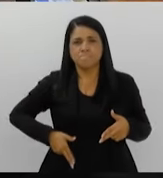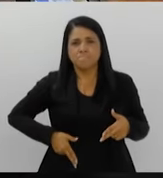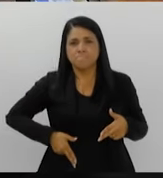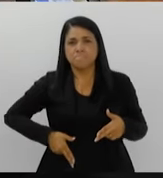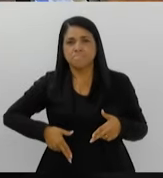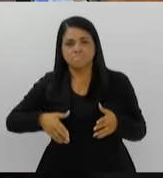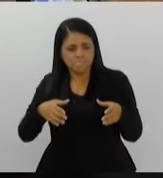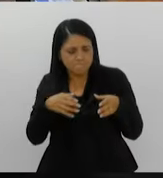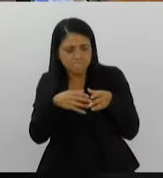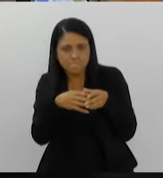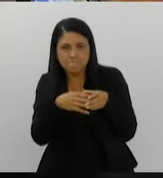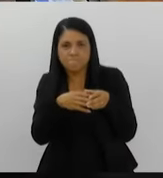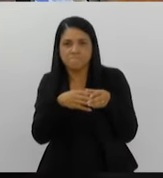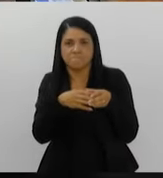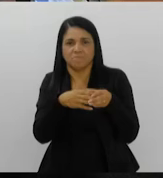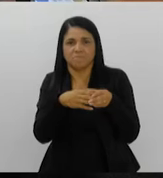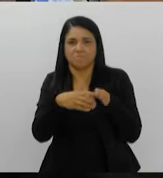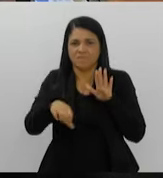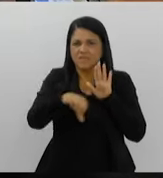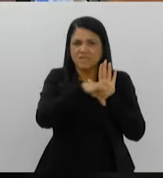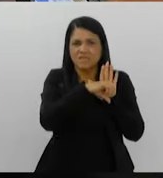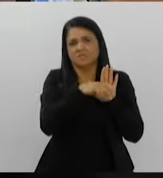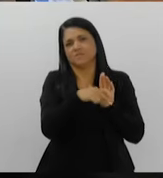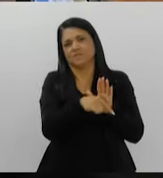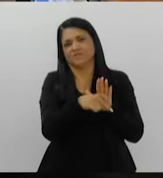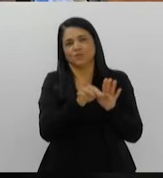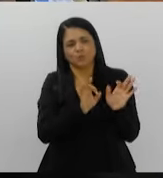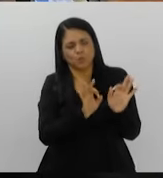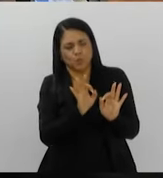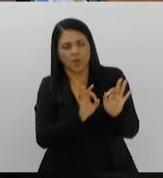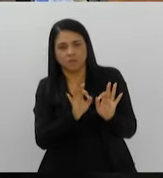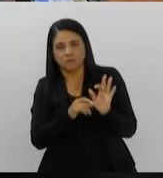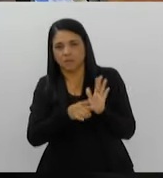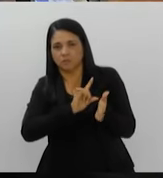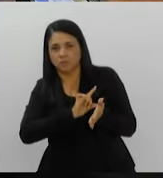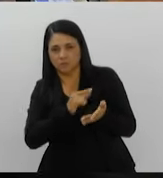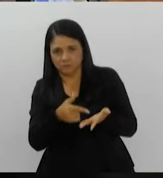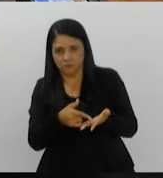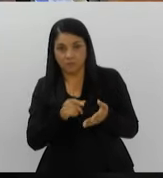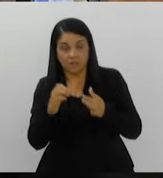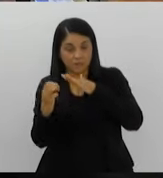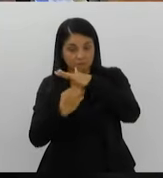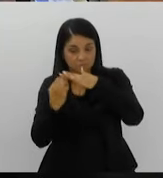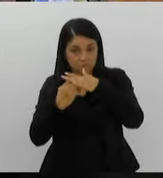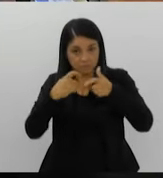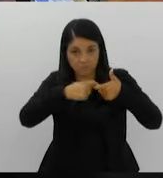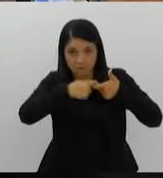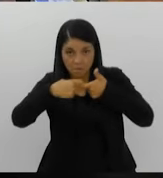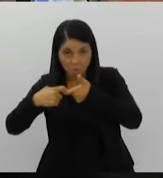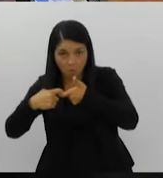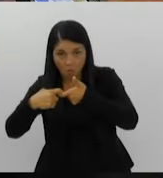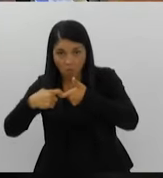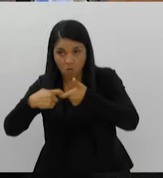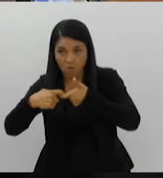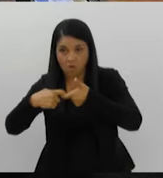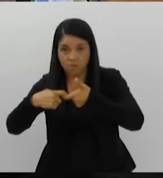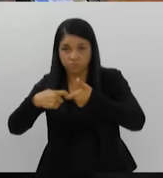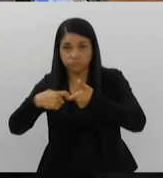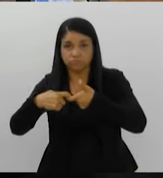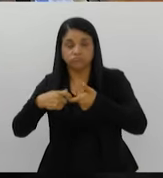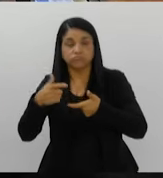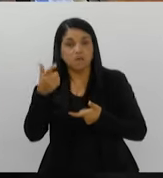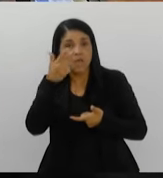com tudo premeditado. Porque a empresa que reboca, que ganha